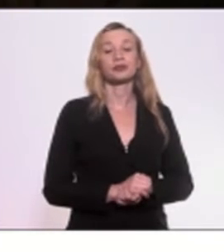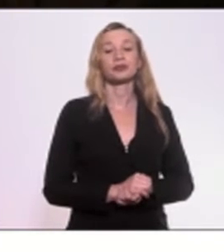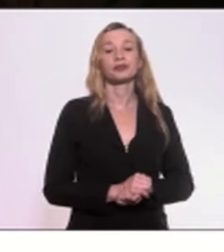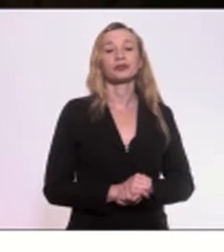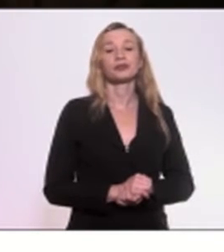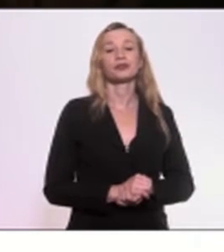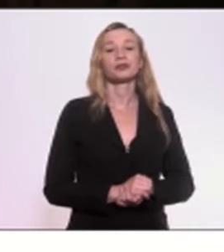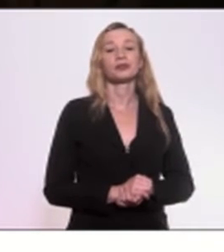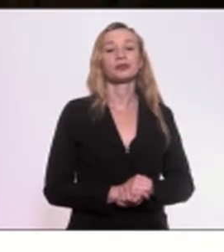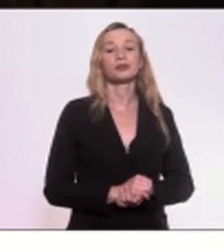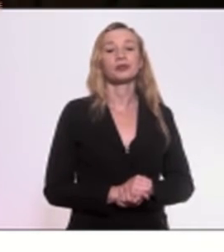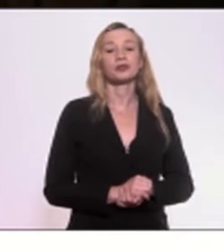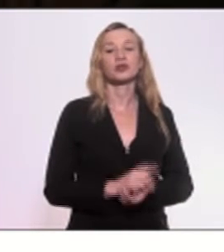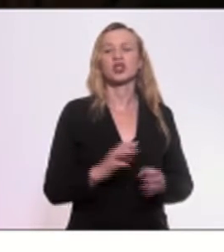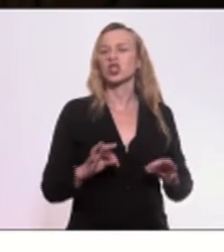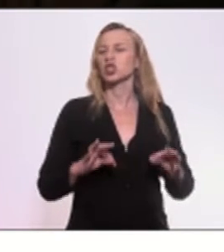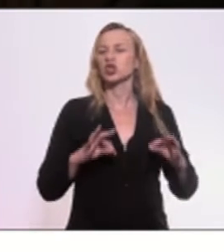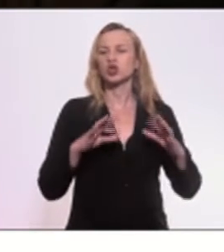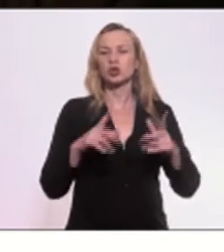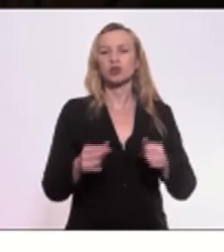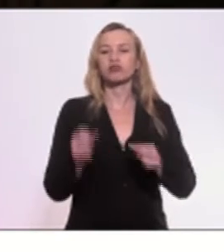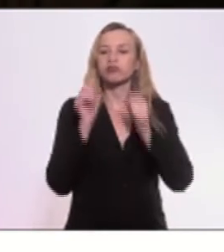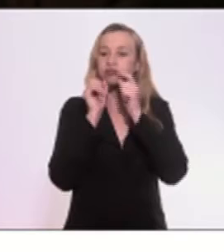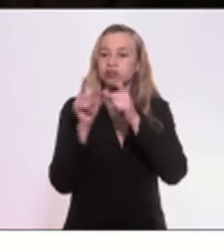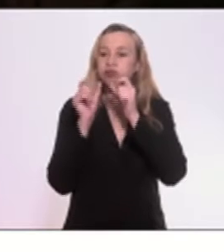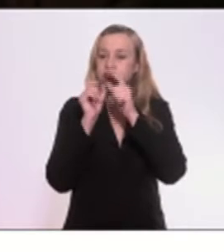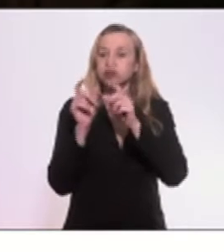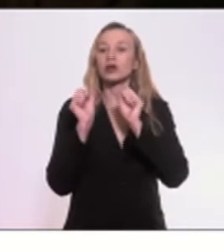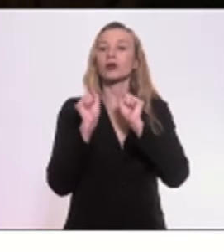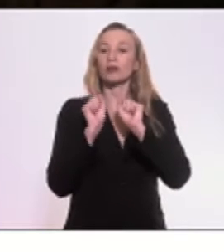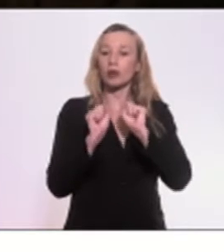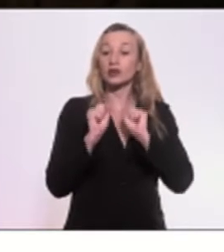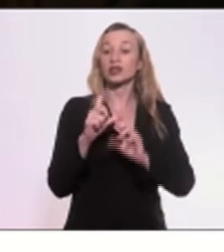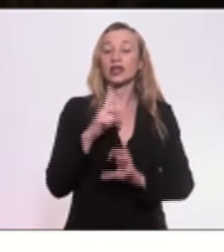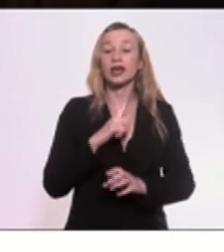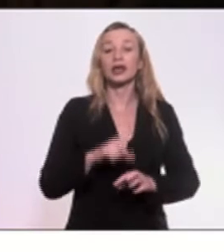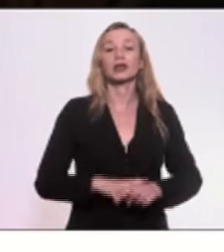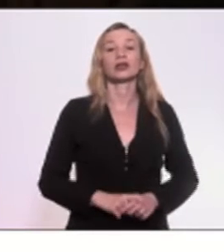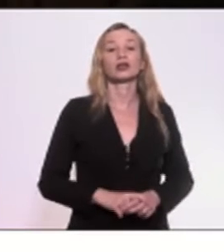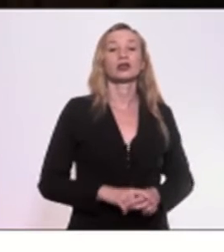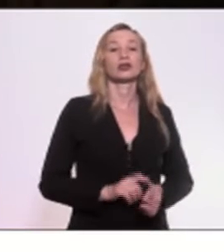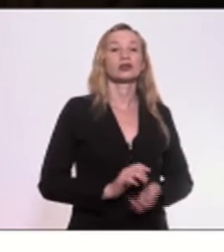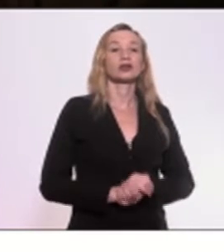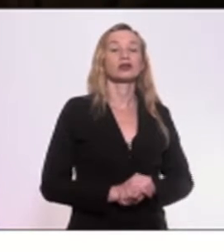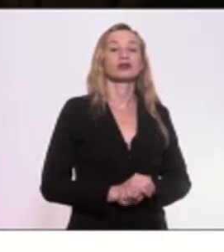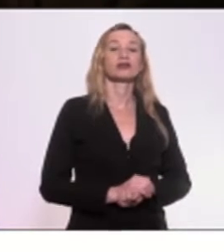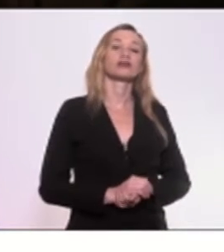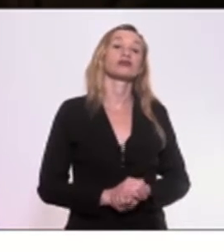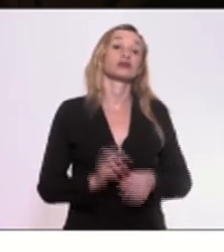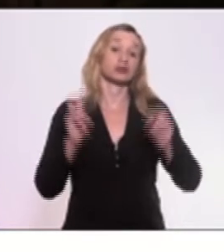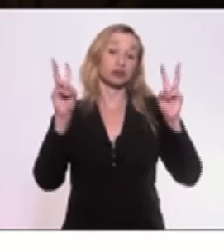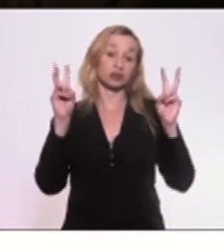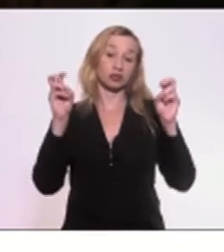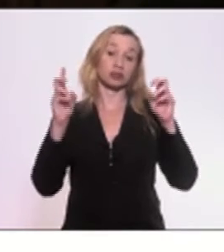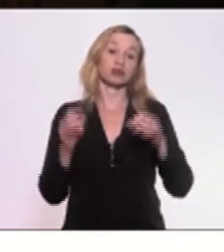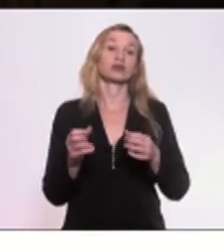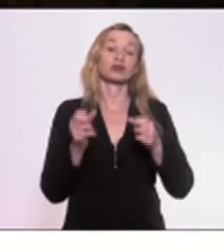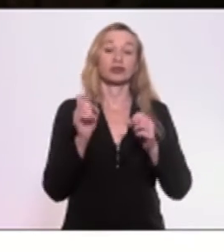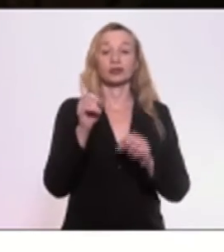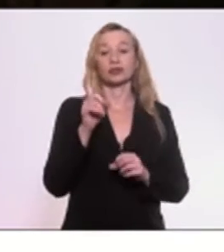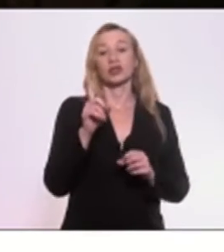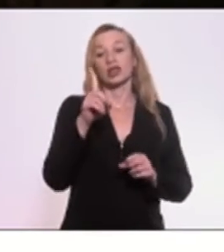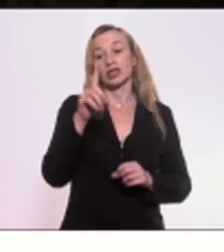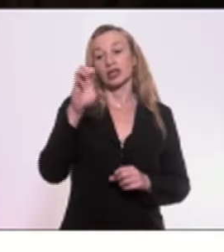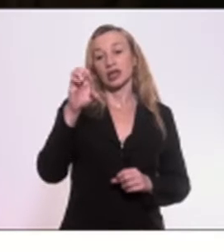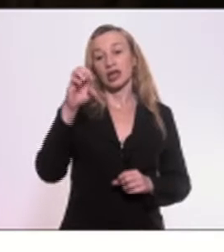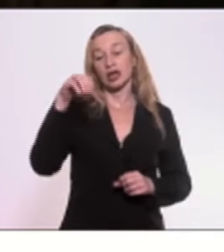tenham todas as críticas que possam haver sobre a democracia.